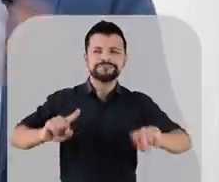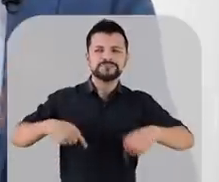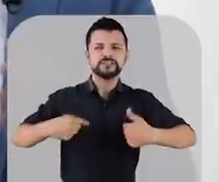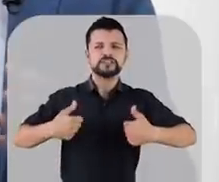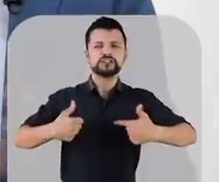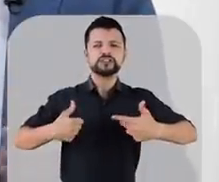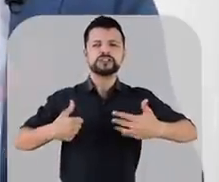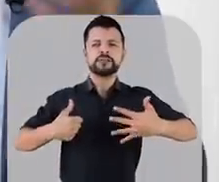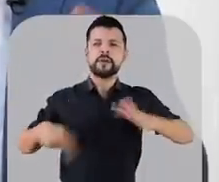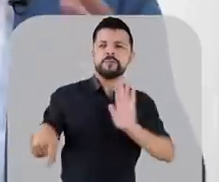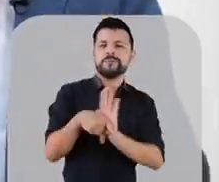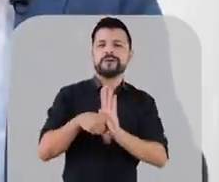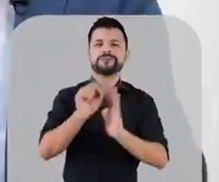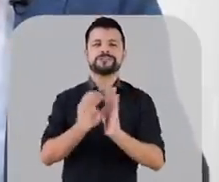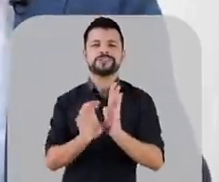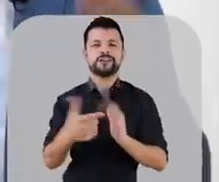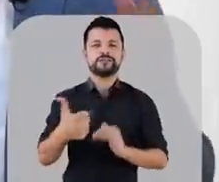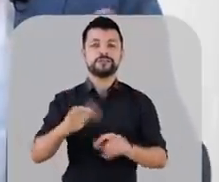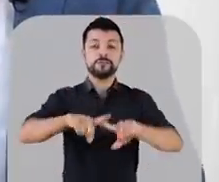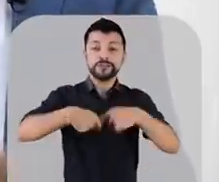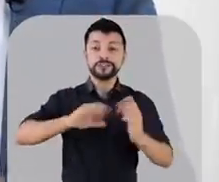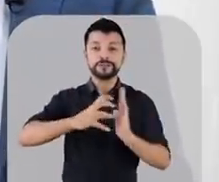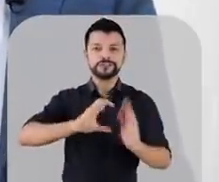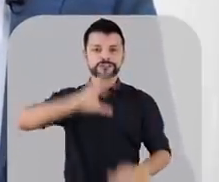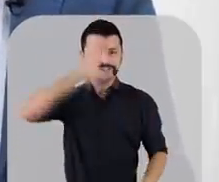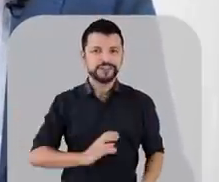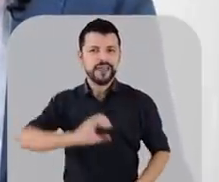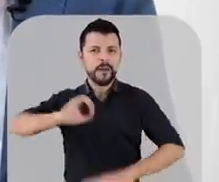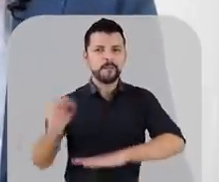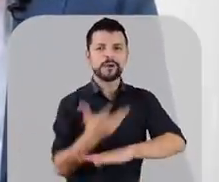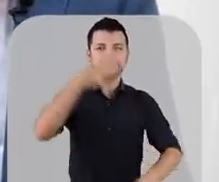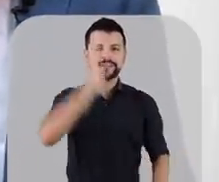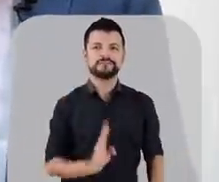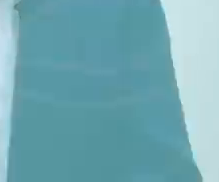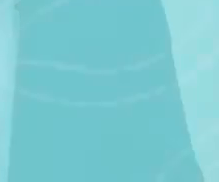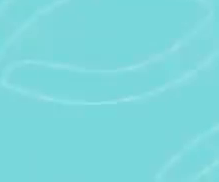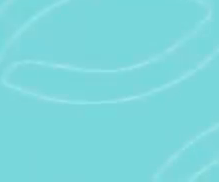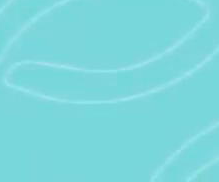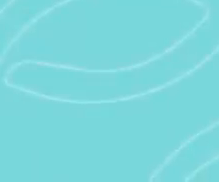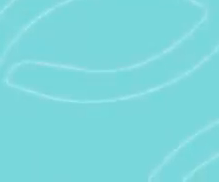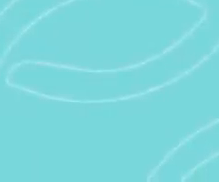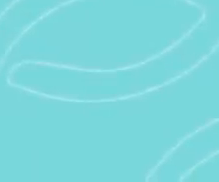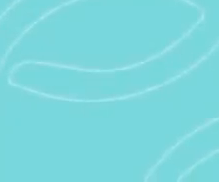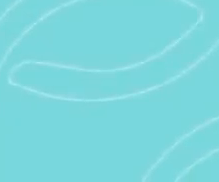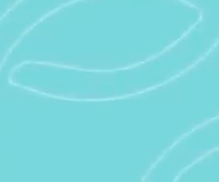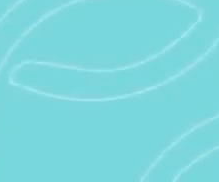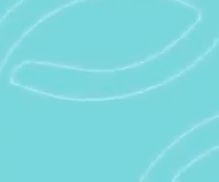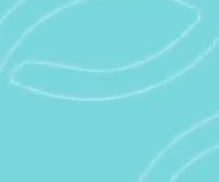dilemas do século XXI. Por isso que o Cidadania é o partido da modernidade do Brasil.